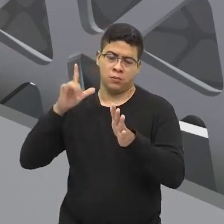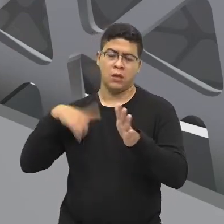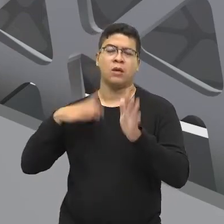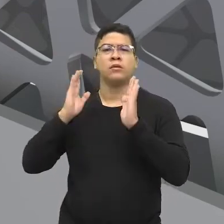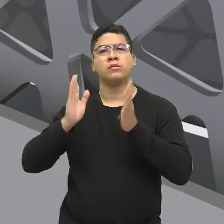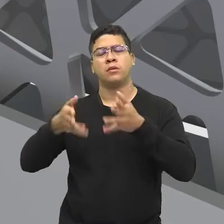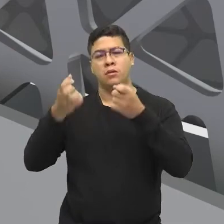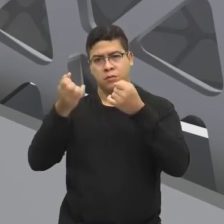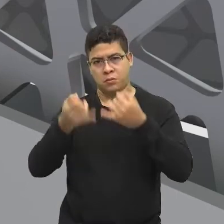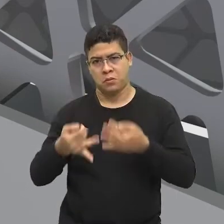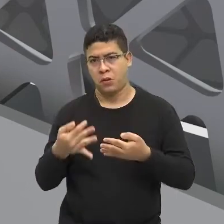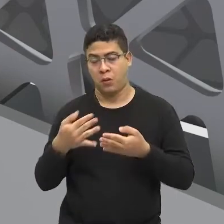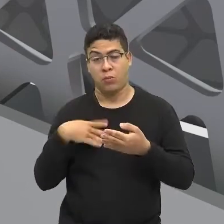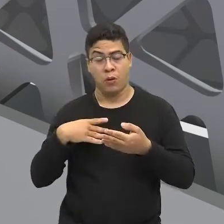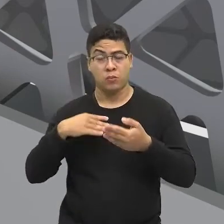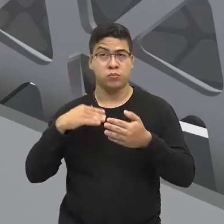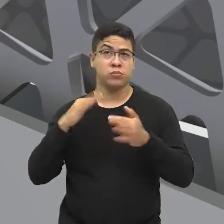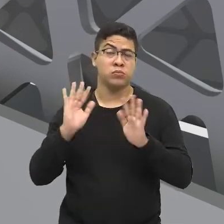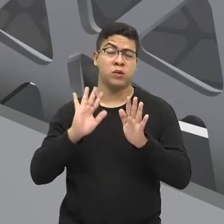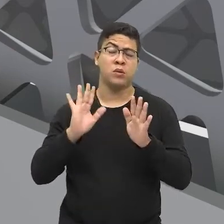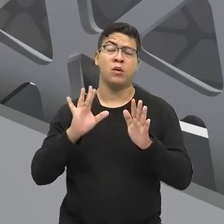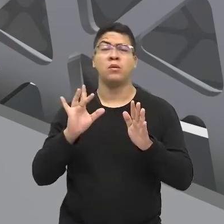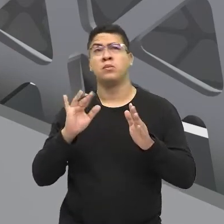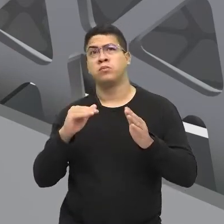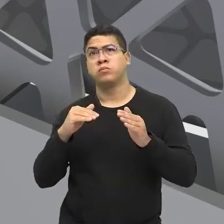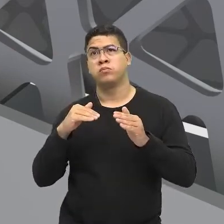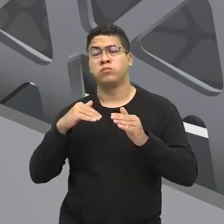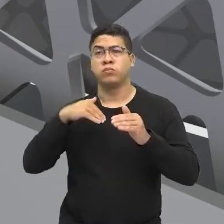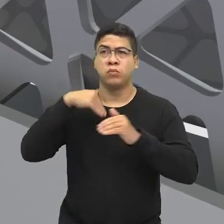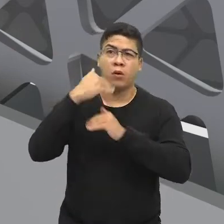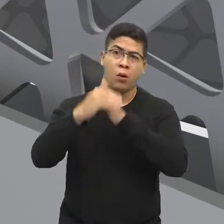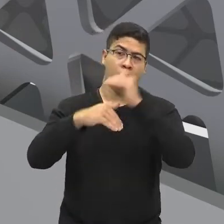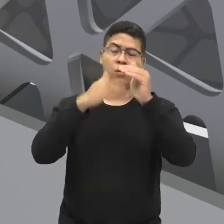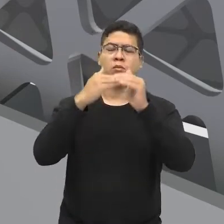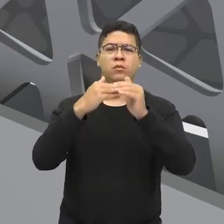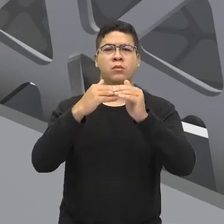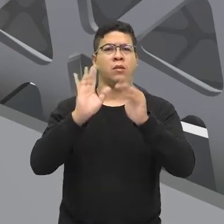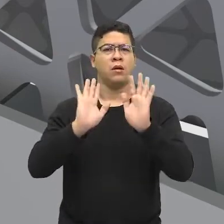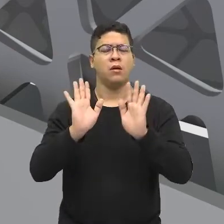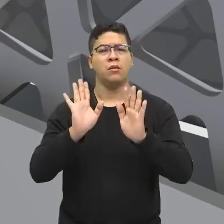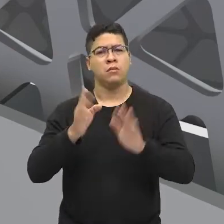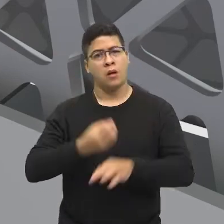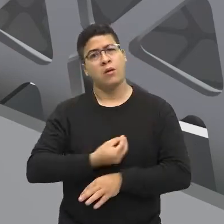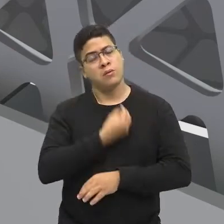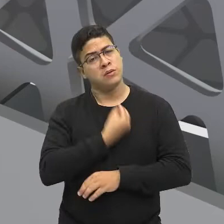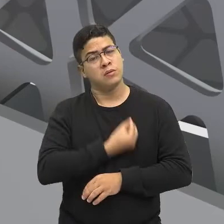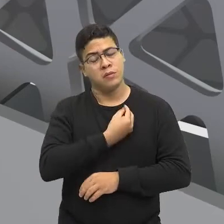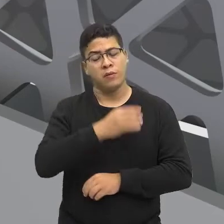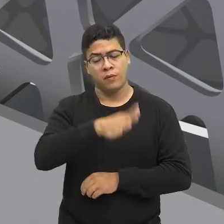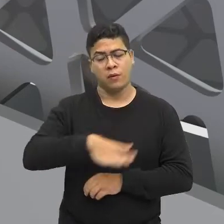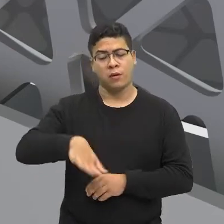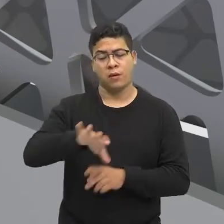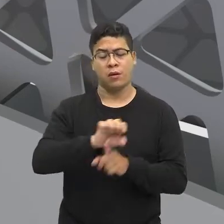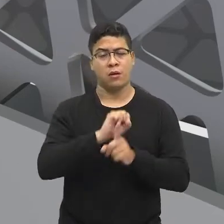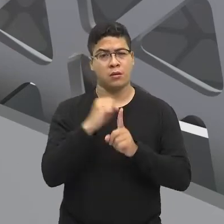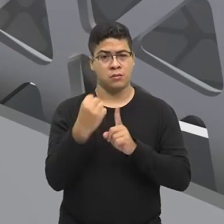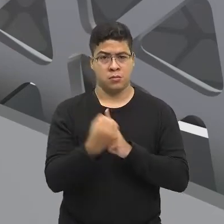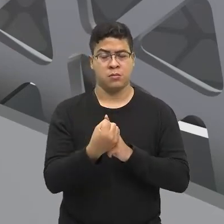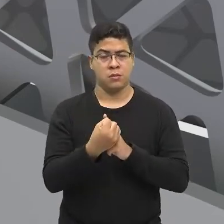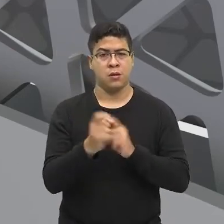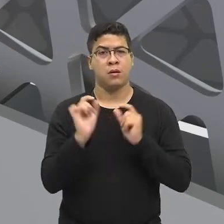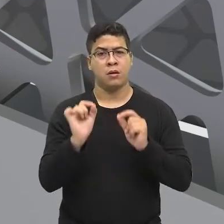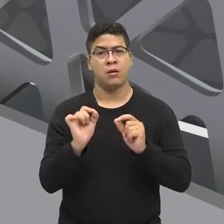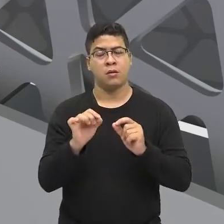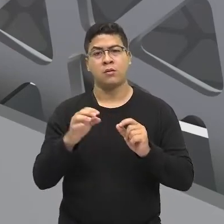não o modernismo da evolução, né, o modernismo do viver naquela sociedade, no viver